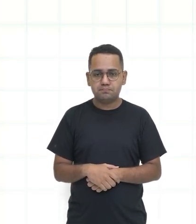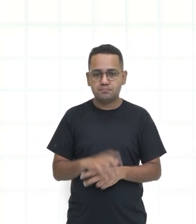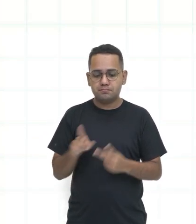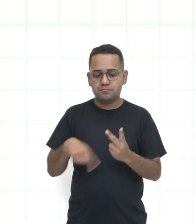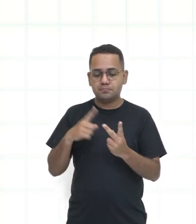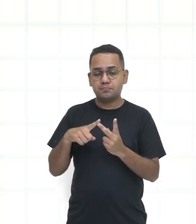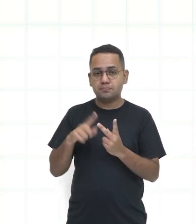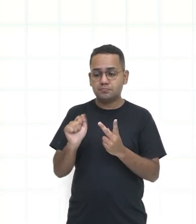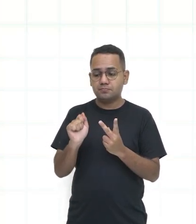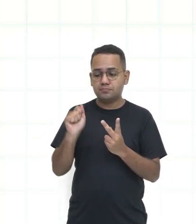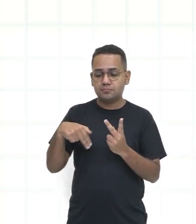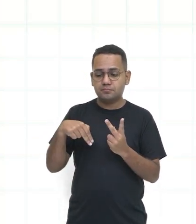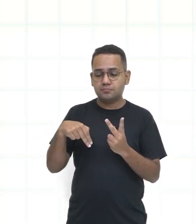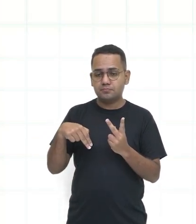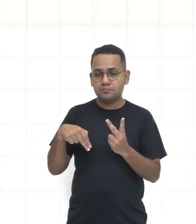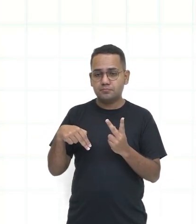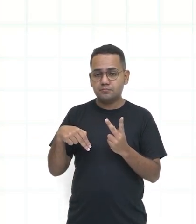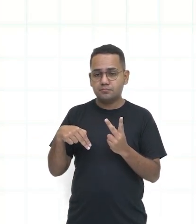E an